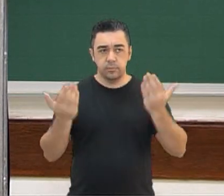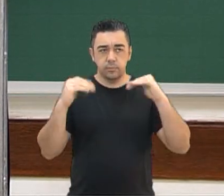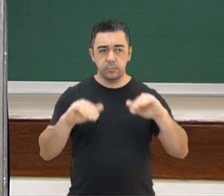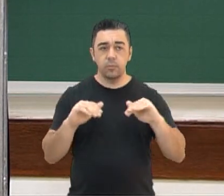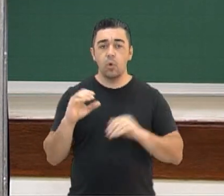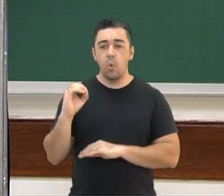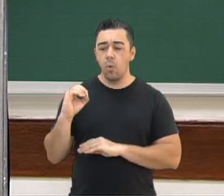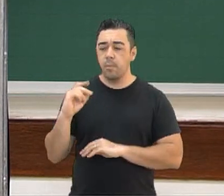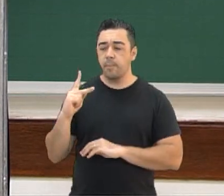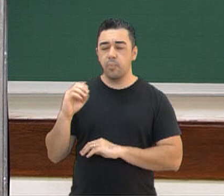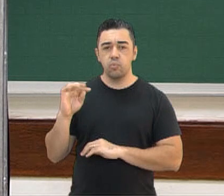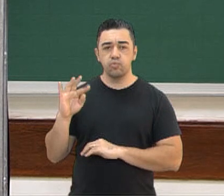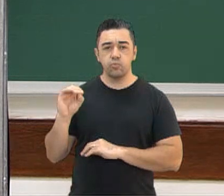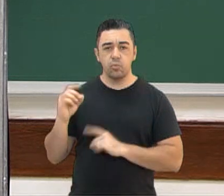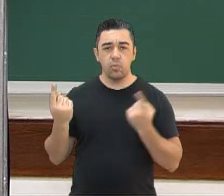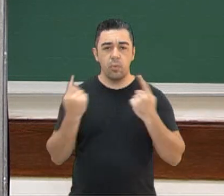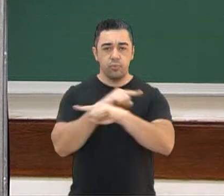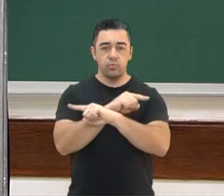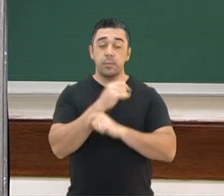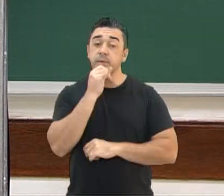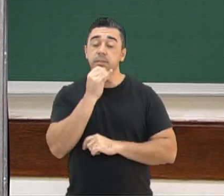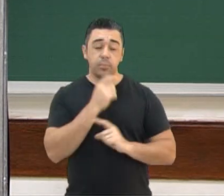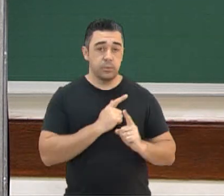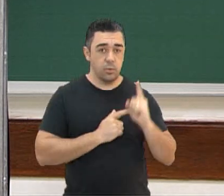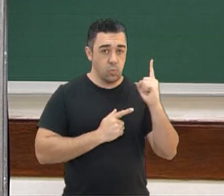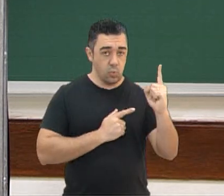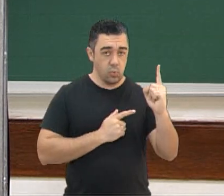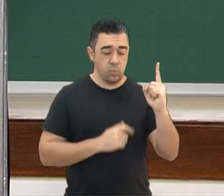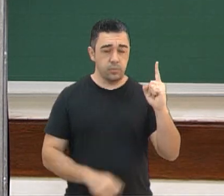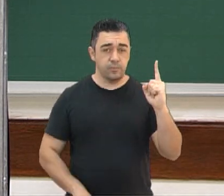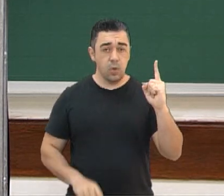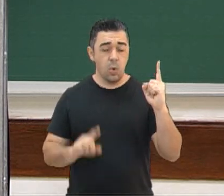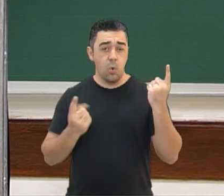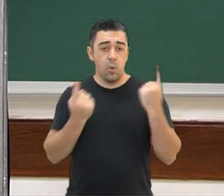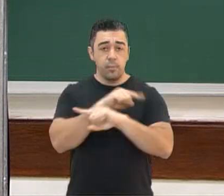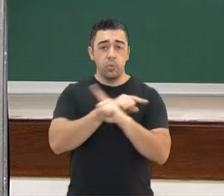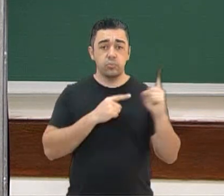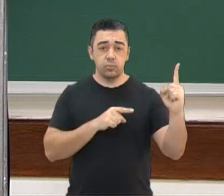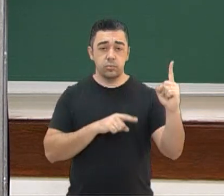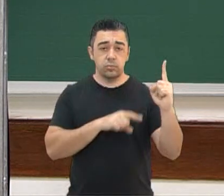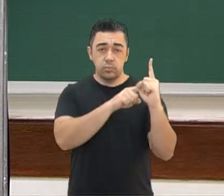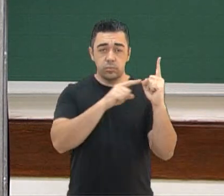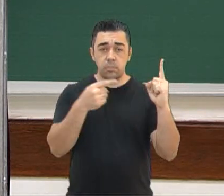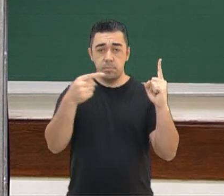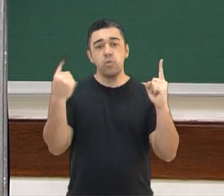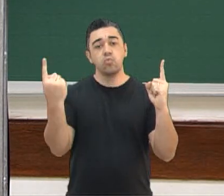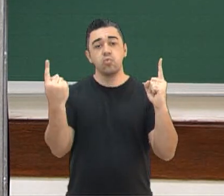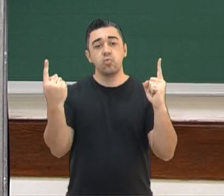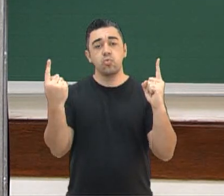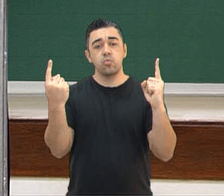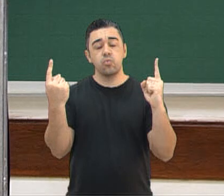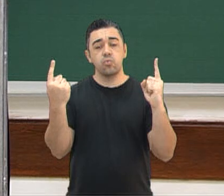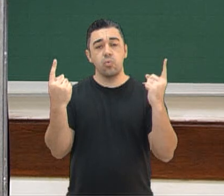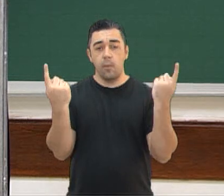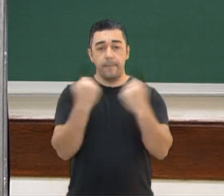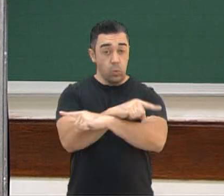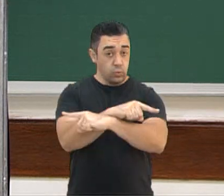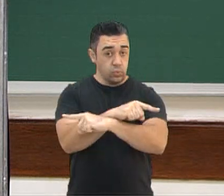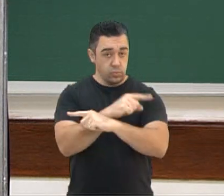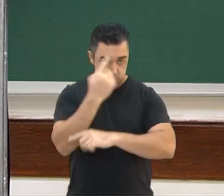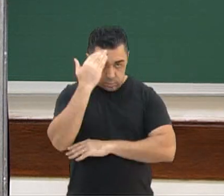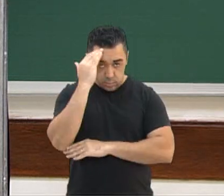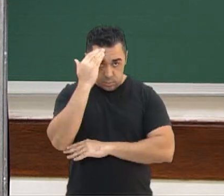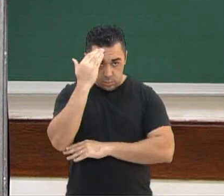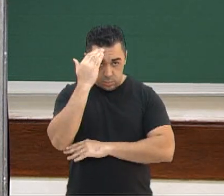oposto. Quem que é o elemento oposto? Quando eu tenho 1, certo? Quem que será o elemento oposto do número 1? Será o menos 1, ele é oposto, porque o